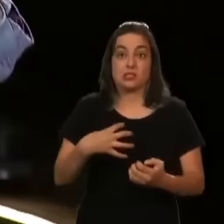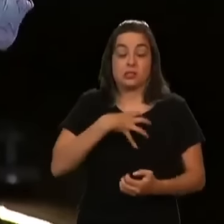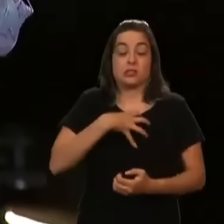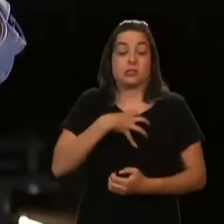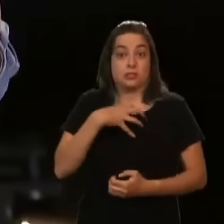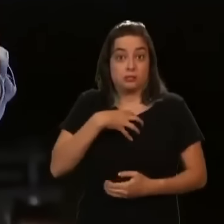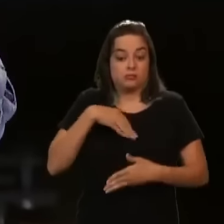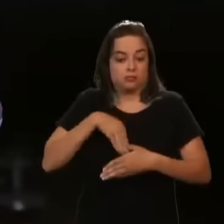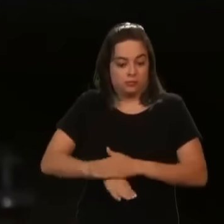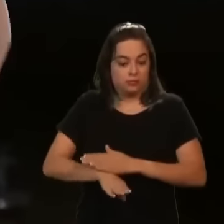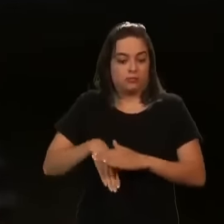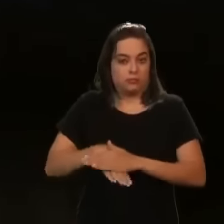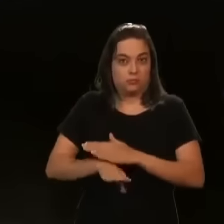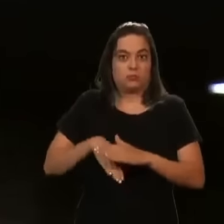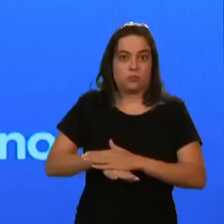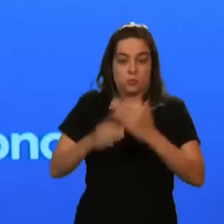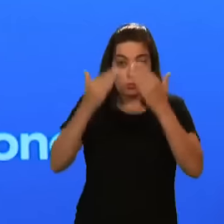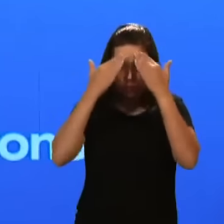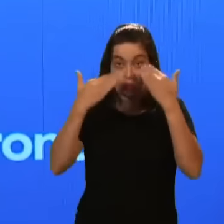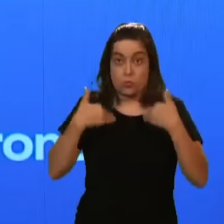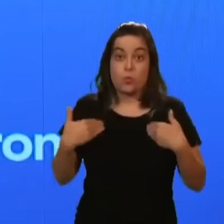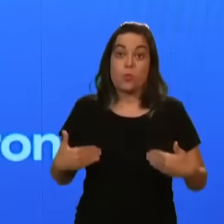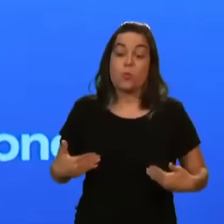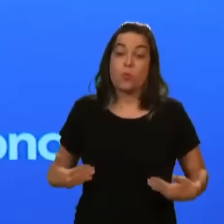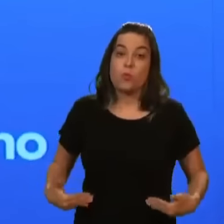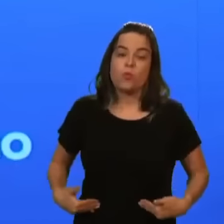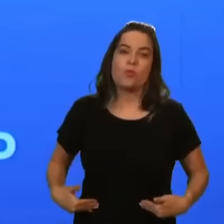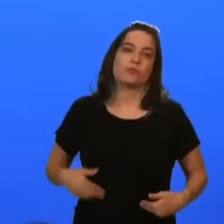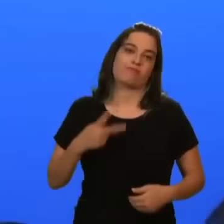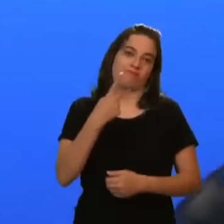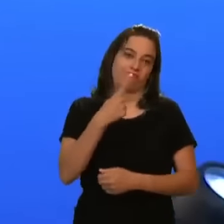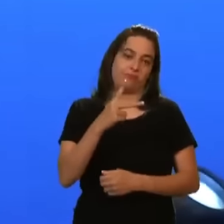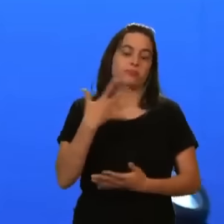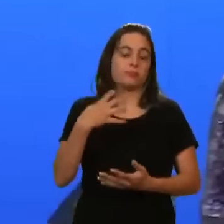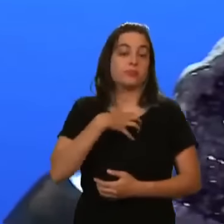seu sistema nervoso é formado, e